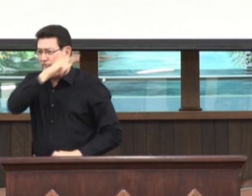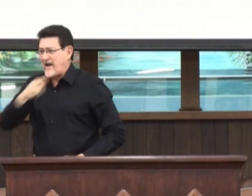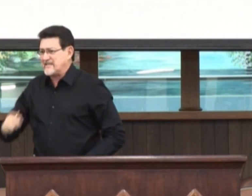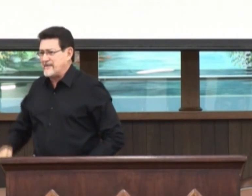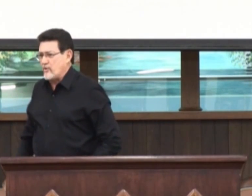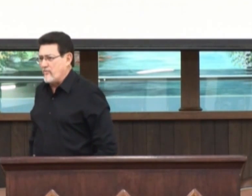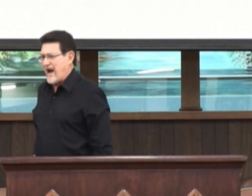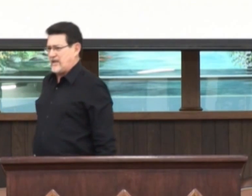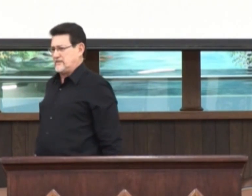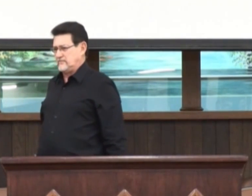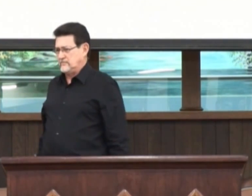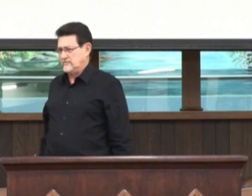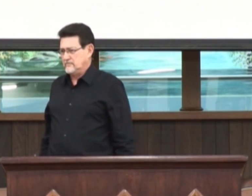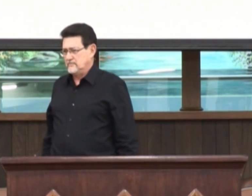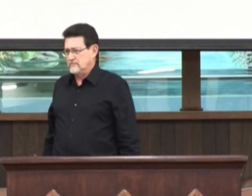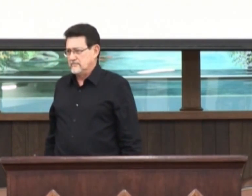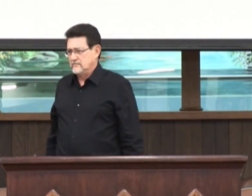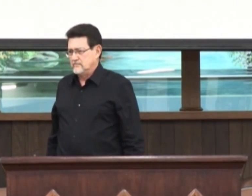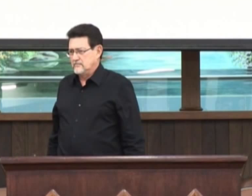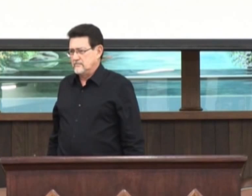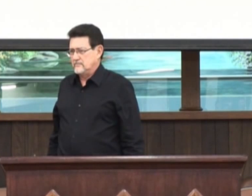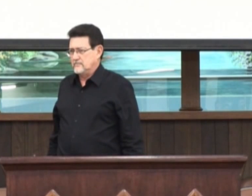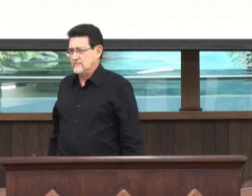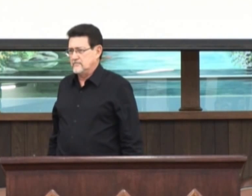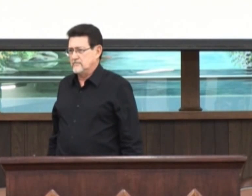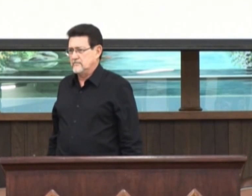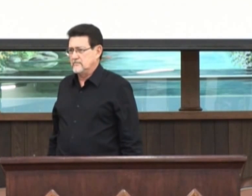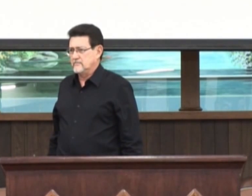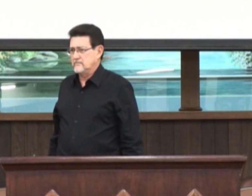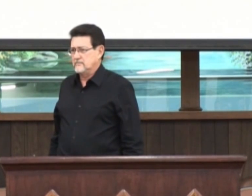e não o faça nenhum mal.